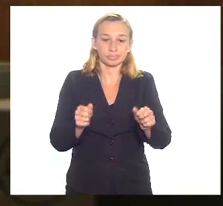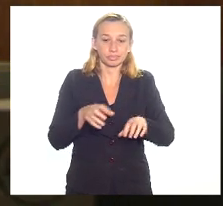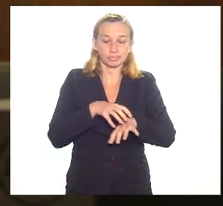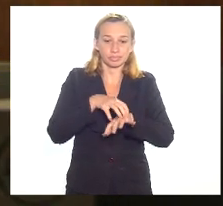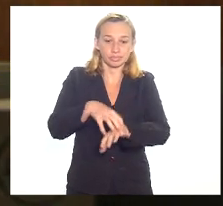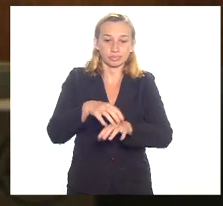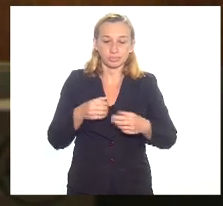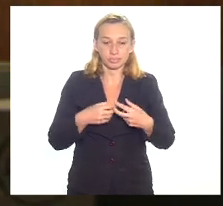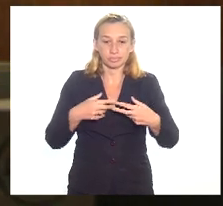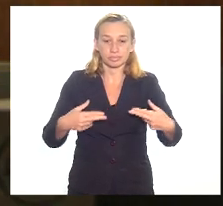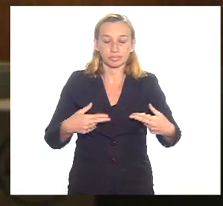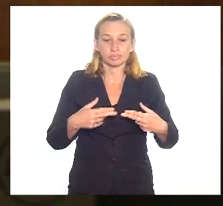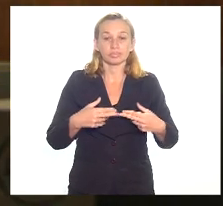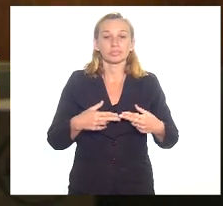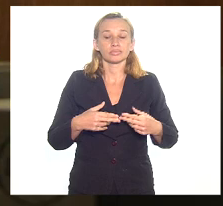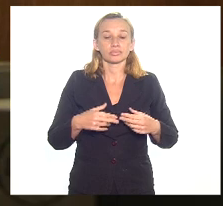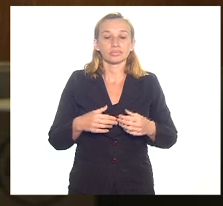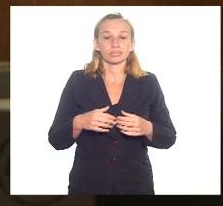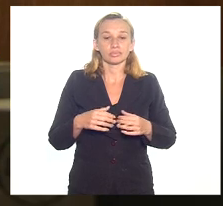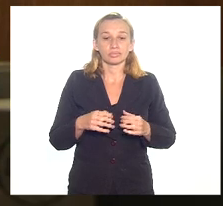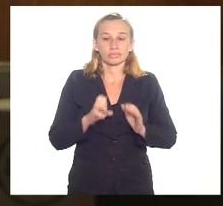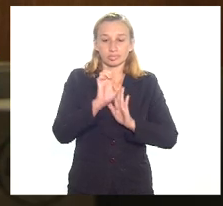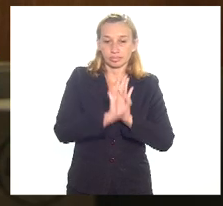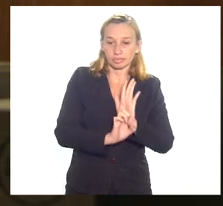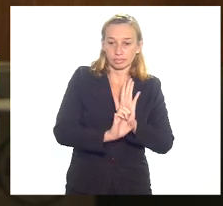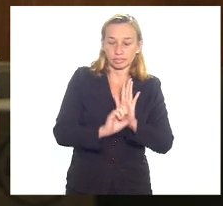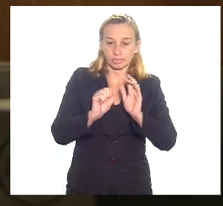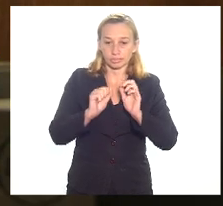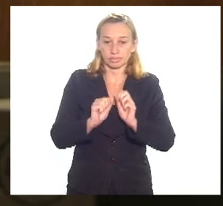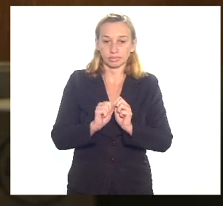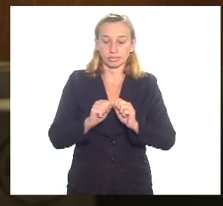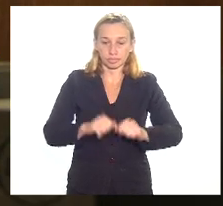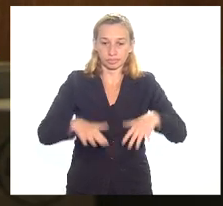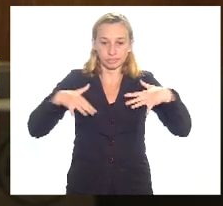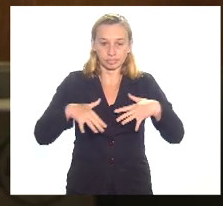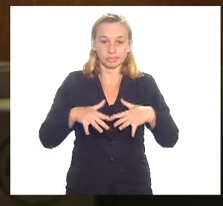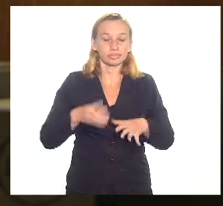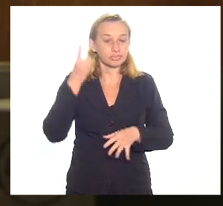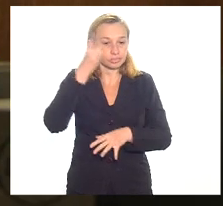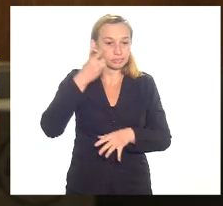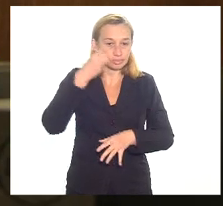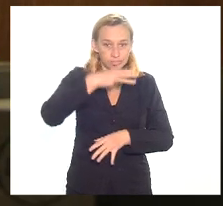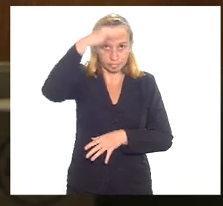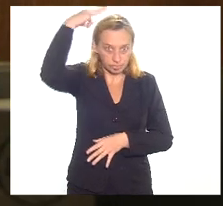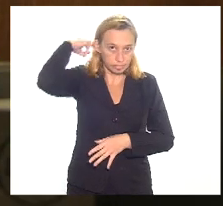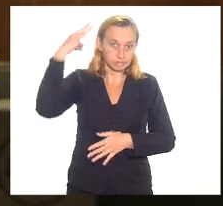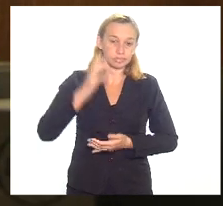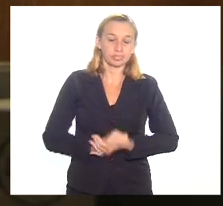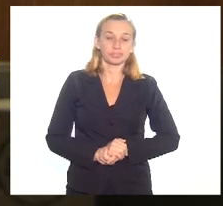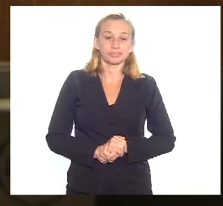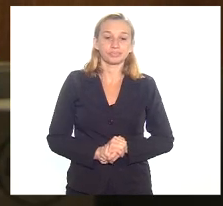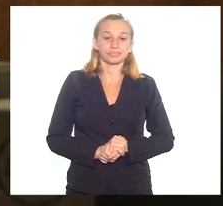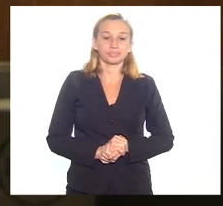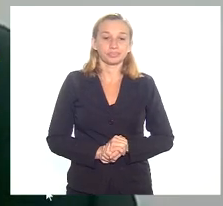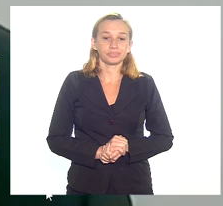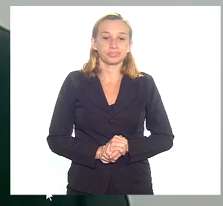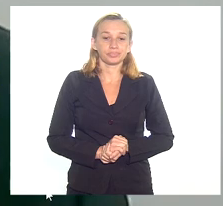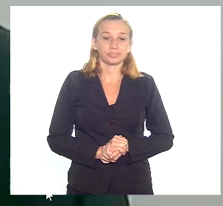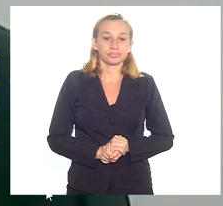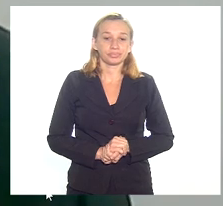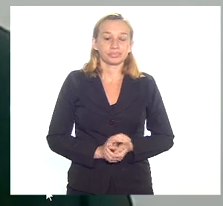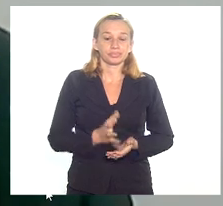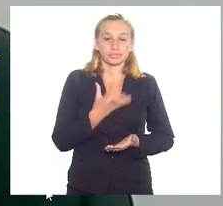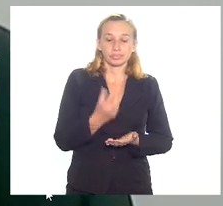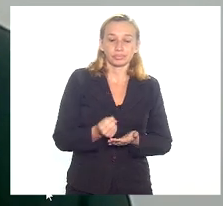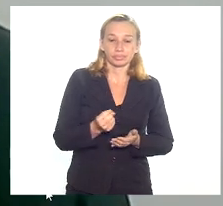de plenário. Para emitir parecer pela Comissão de Constituição e Justiça, deputado Márcio Pacheco. Senhor presidente, o parecer é favorável